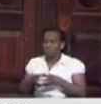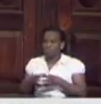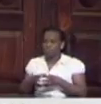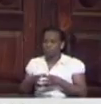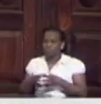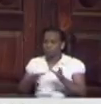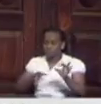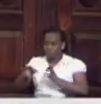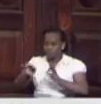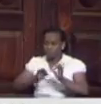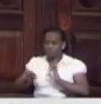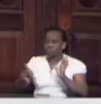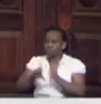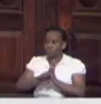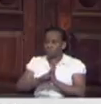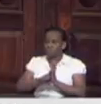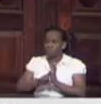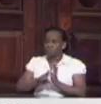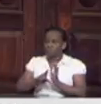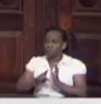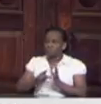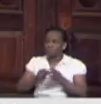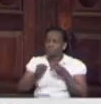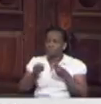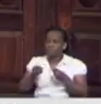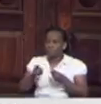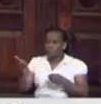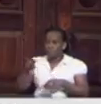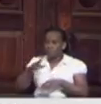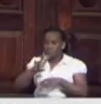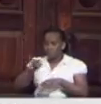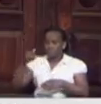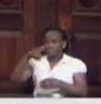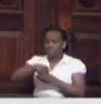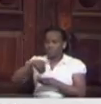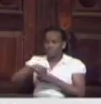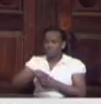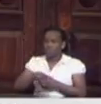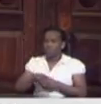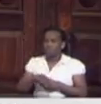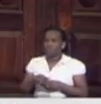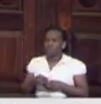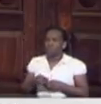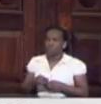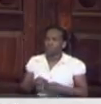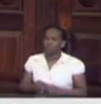o projeto de lei para que esse seja votado